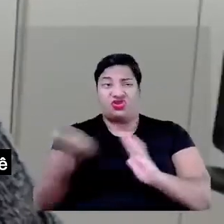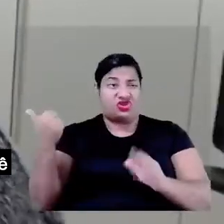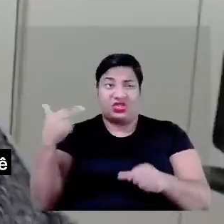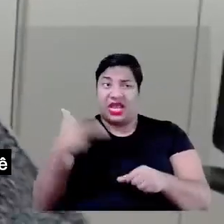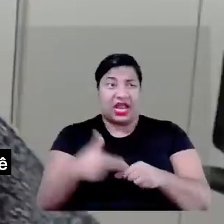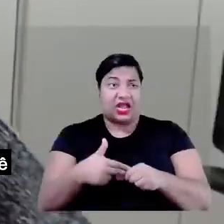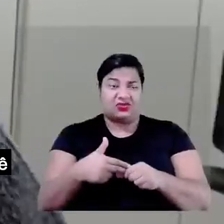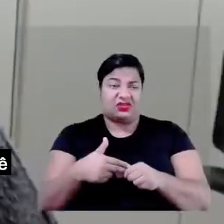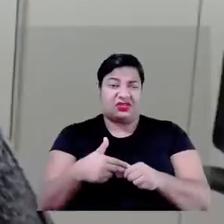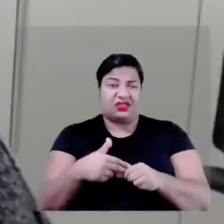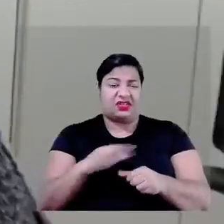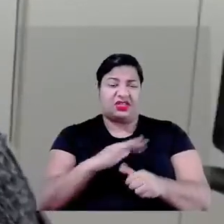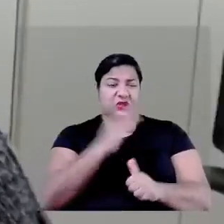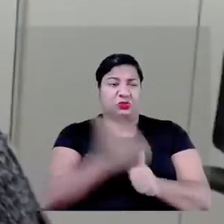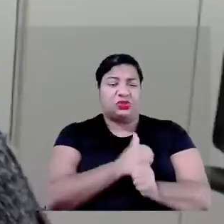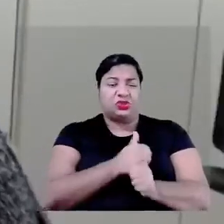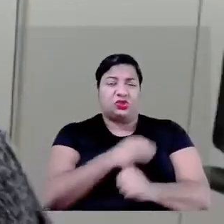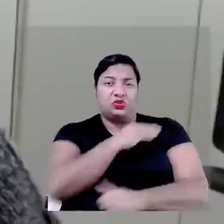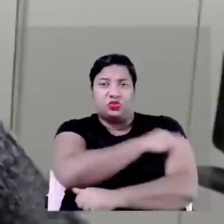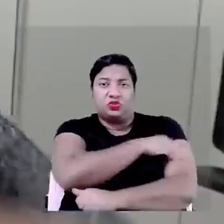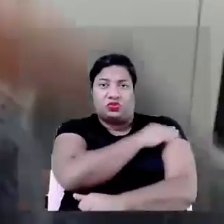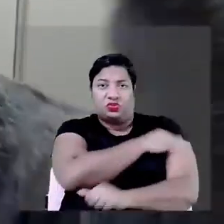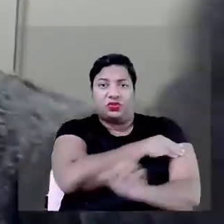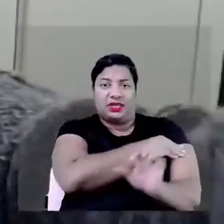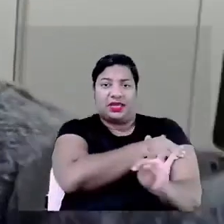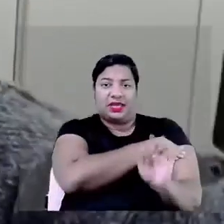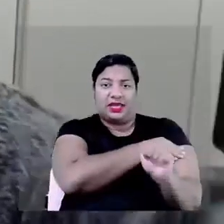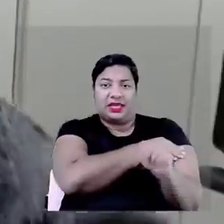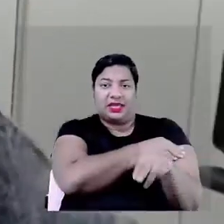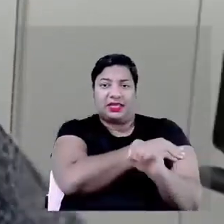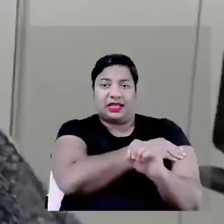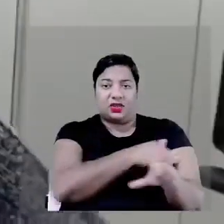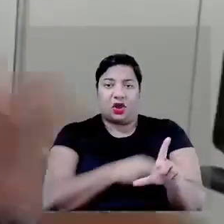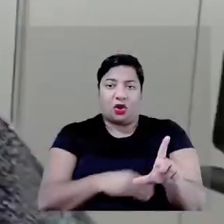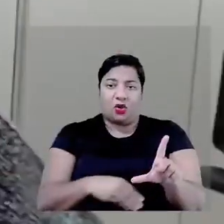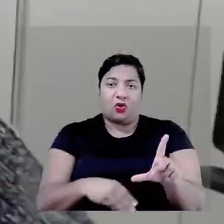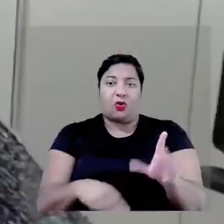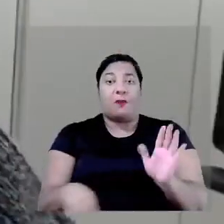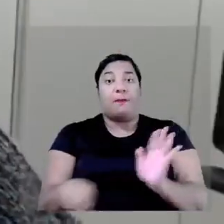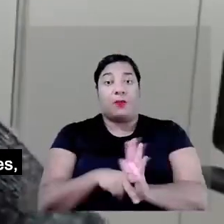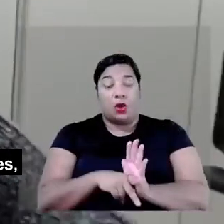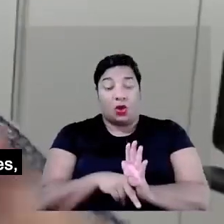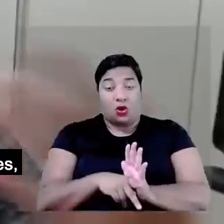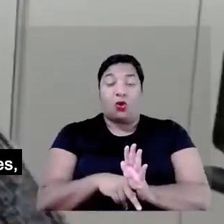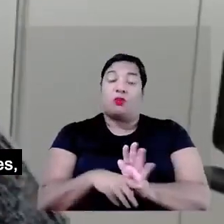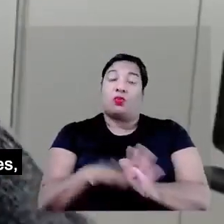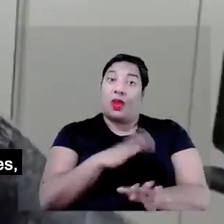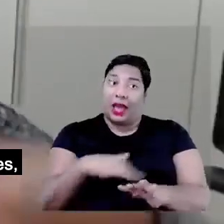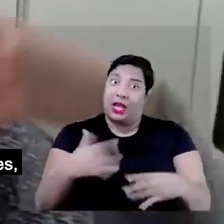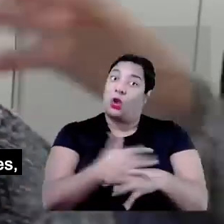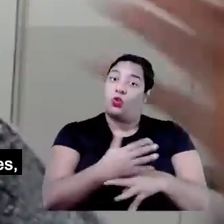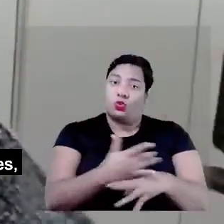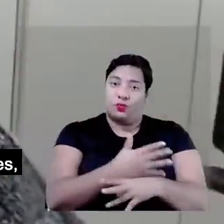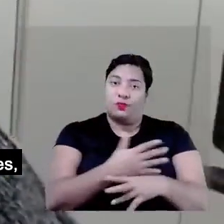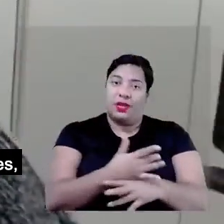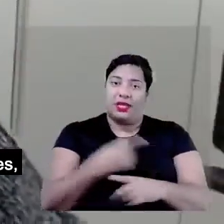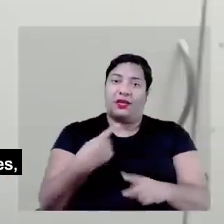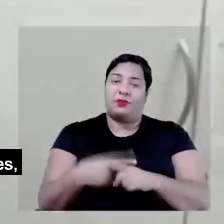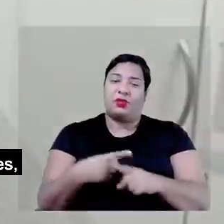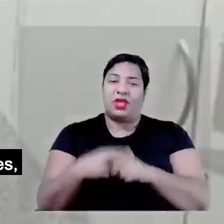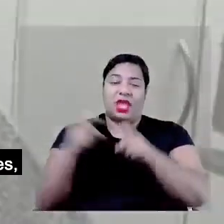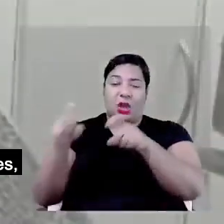etanol, desde que você esteja, obviamente, numa área urbana. A gente sabe que veículos em área rural precisam de maior tração, muitas vezes